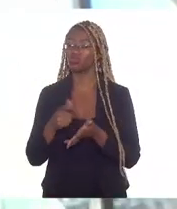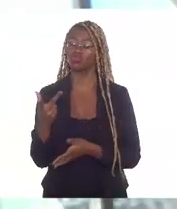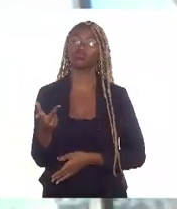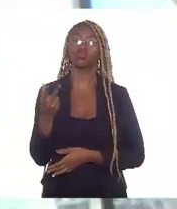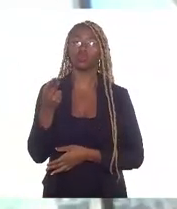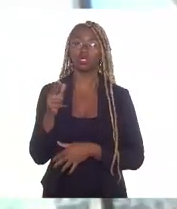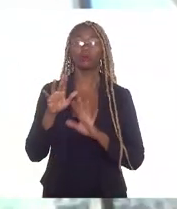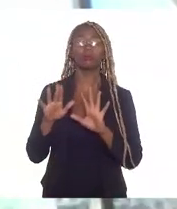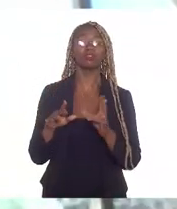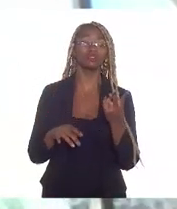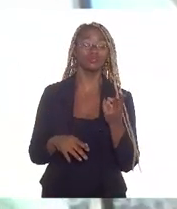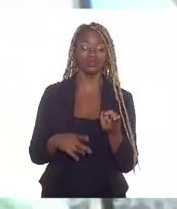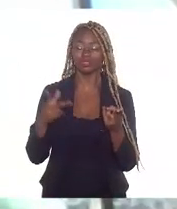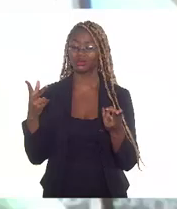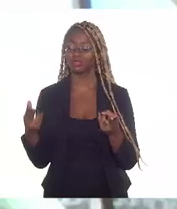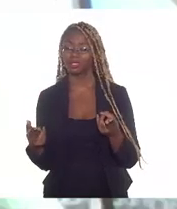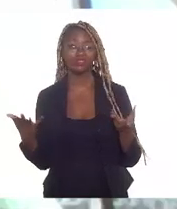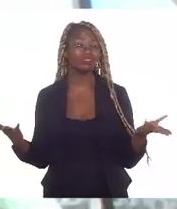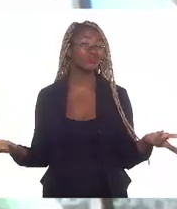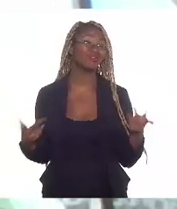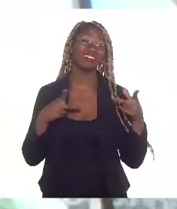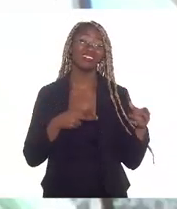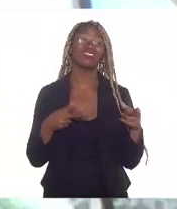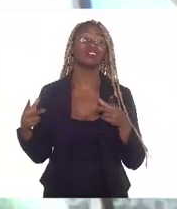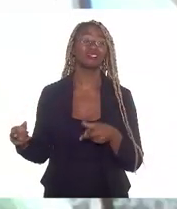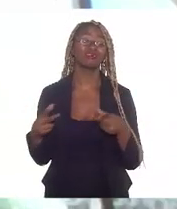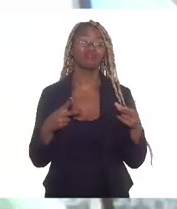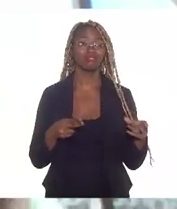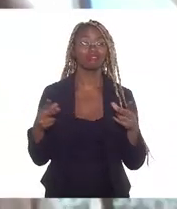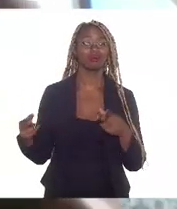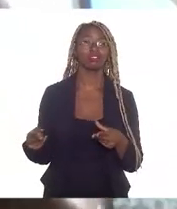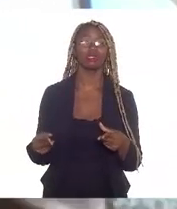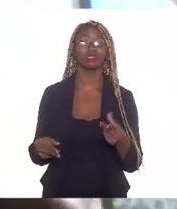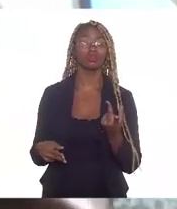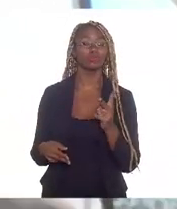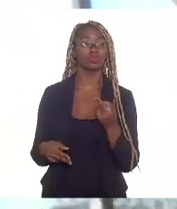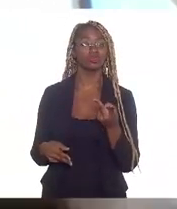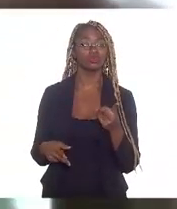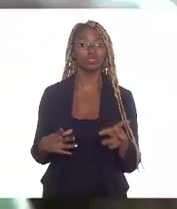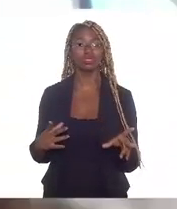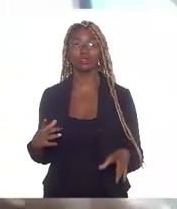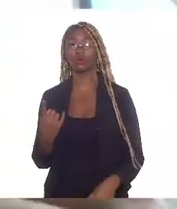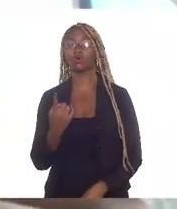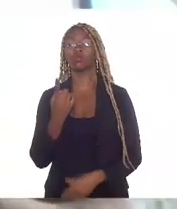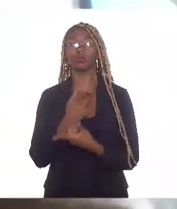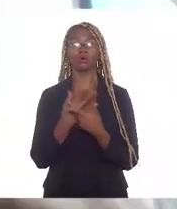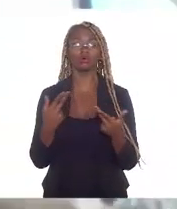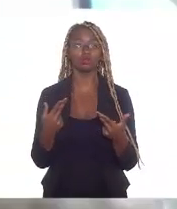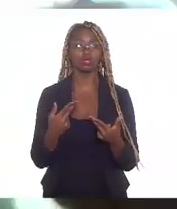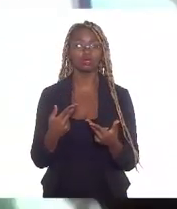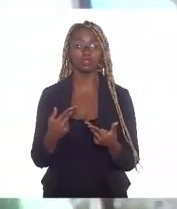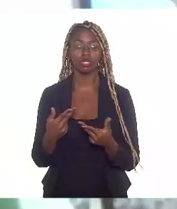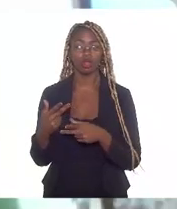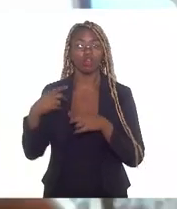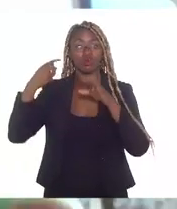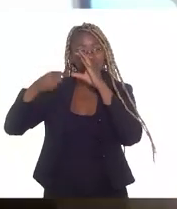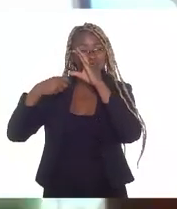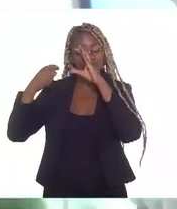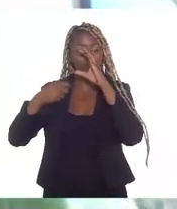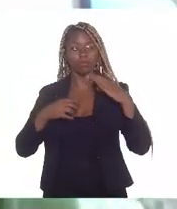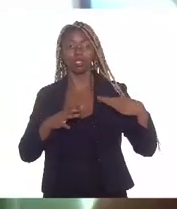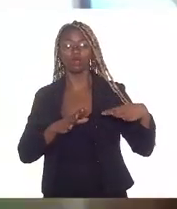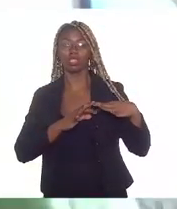na realidade, eles são idênticos, no sentido que ambos visam um ponto, colocar a câmera nos uniformes, coisa que,